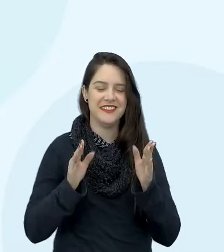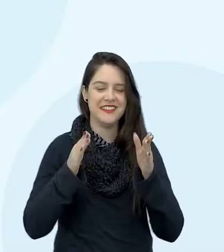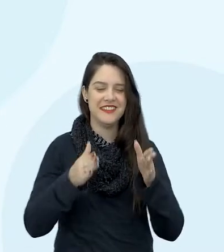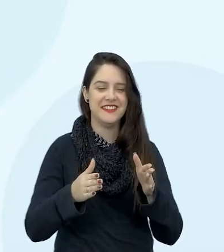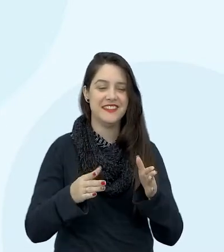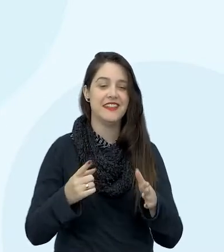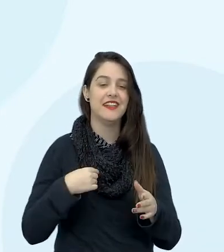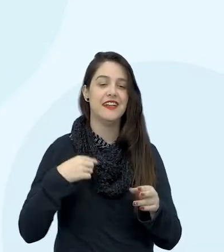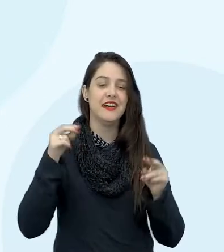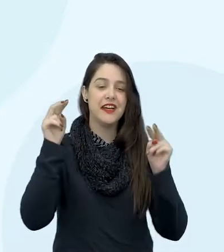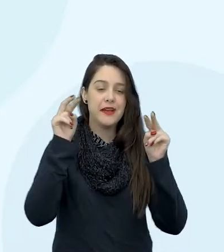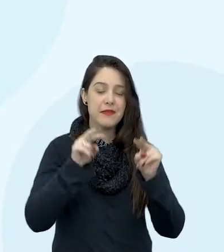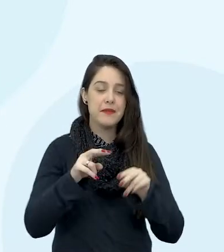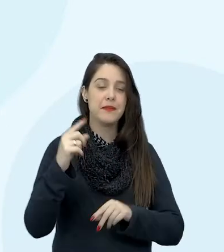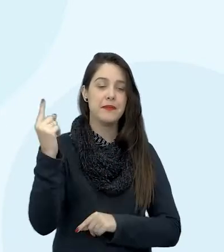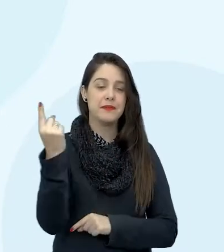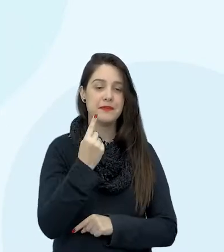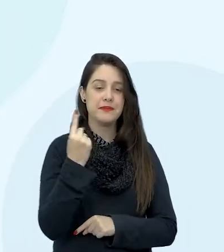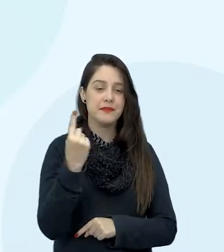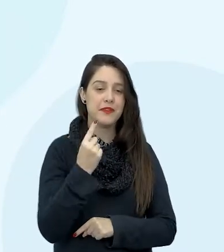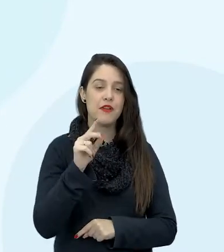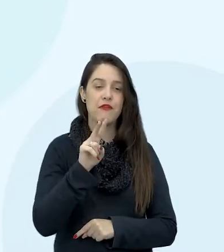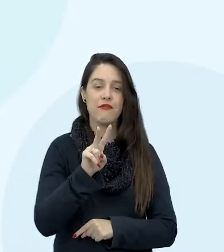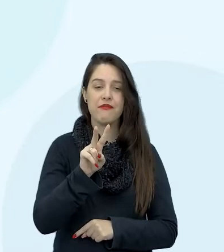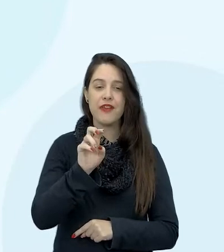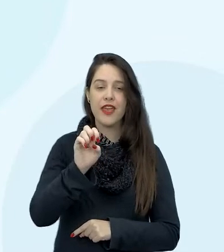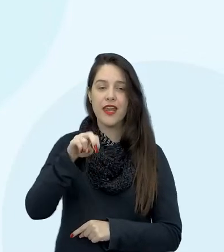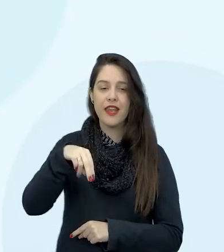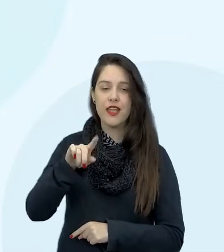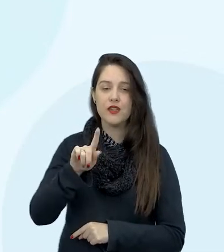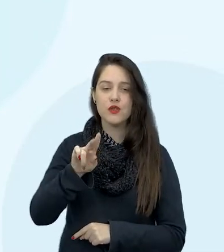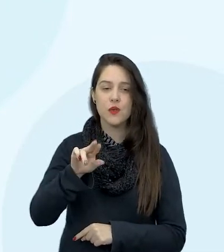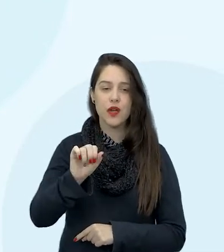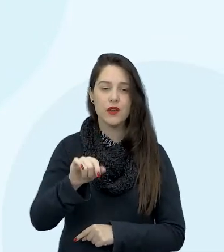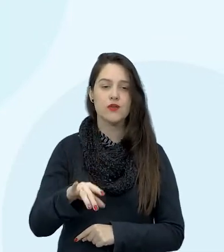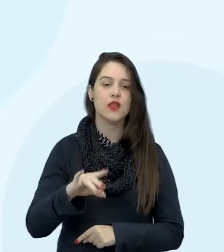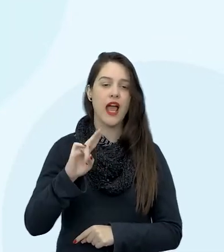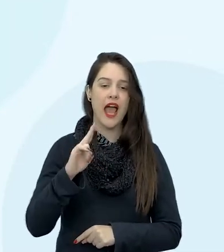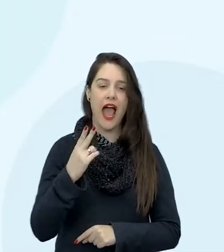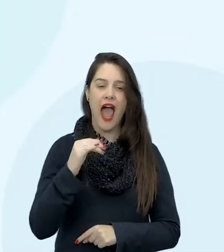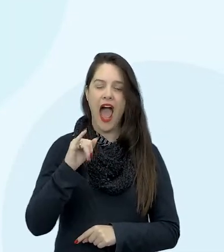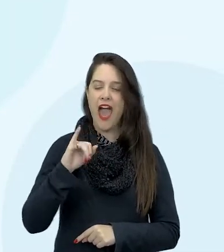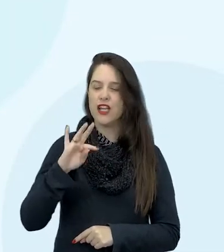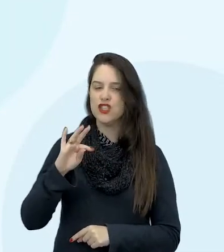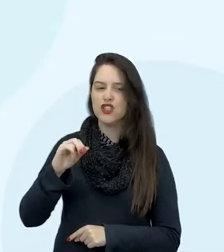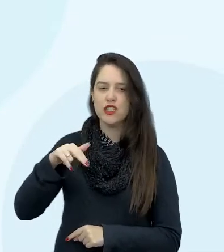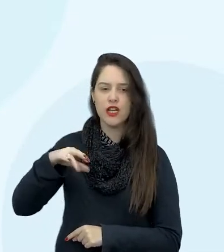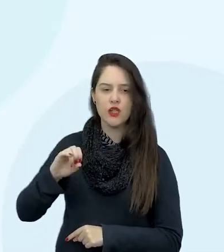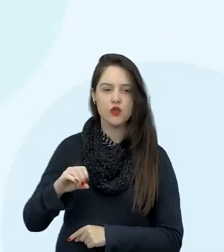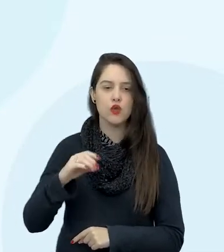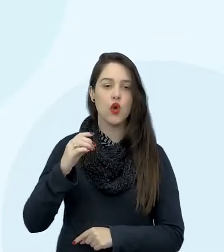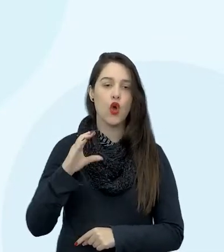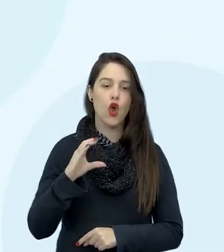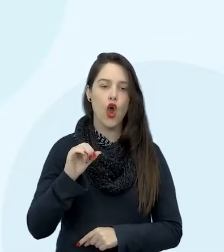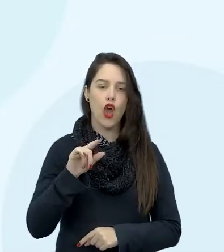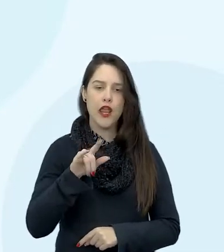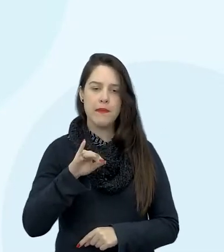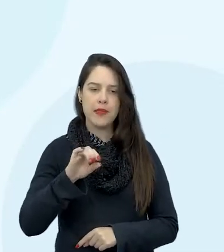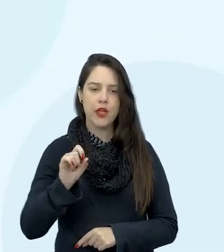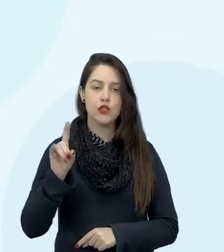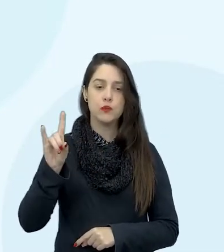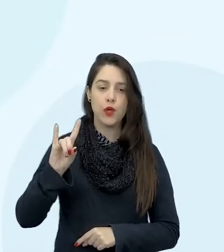A gente tem em primeiro lugar venezuelanos, depois haitianos, colombianos, bolivianos e